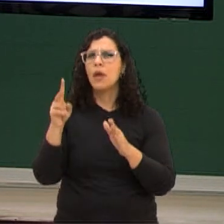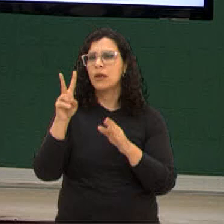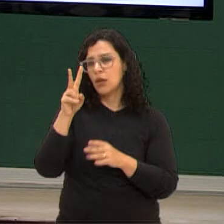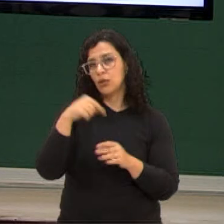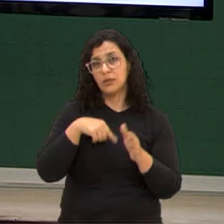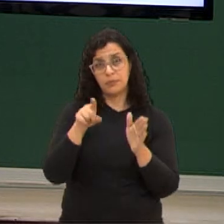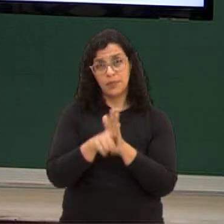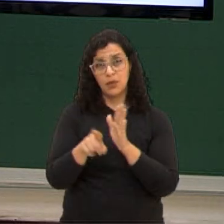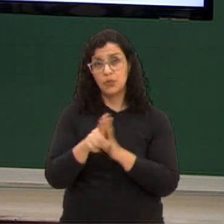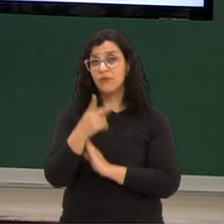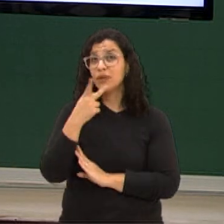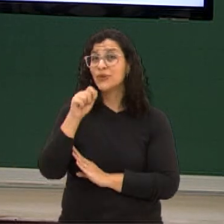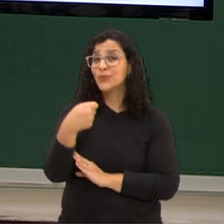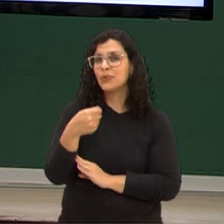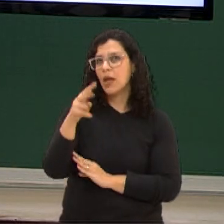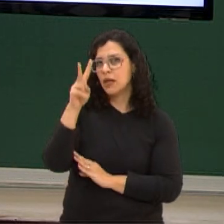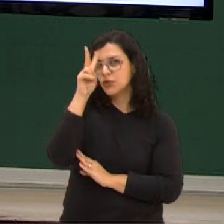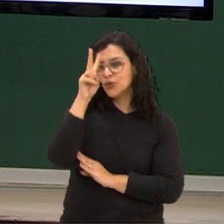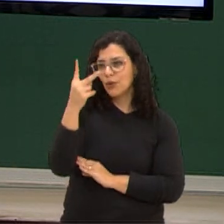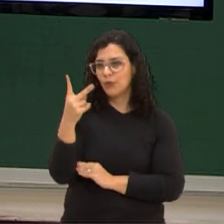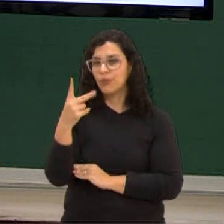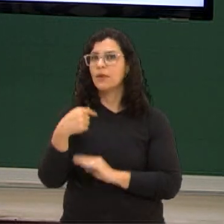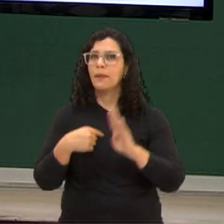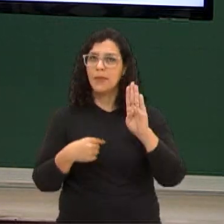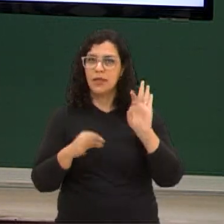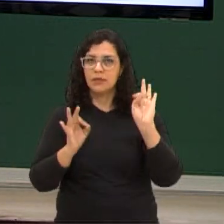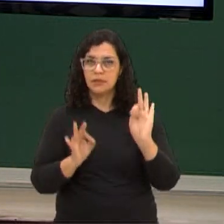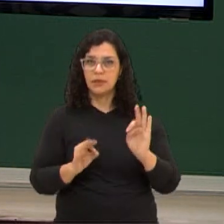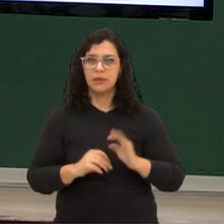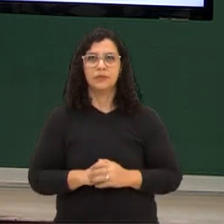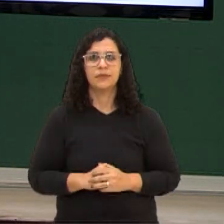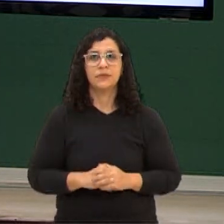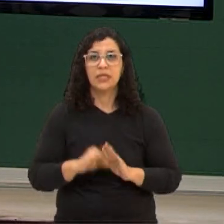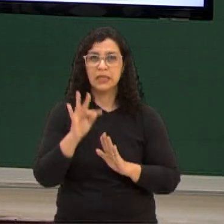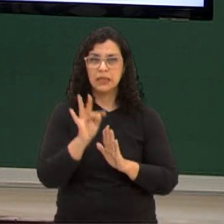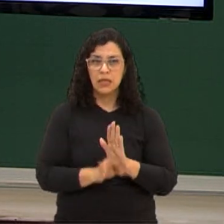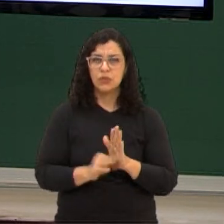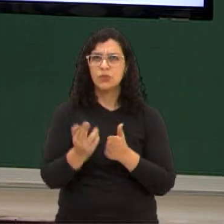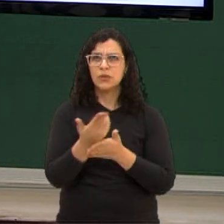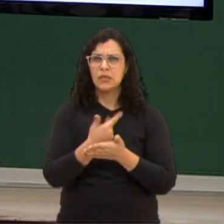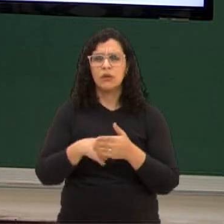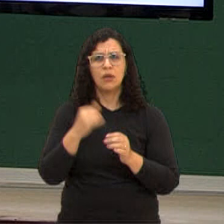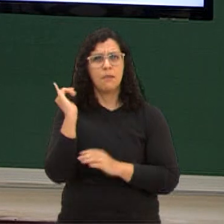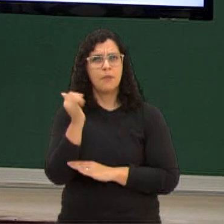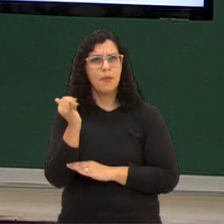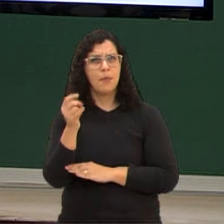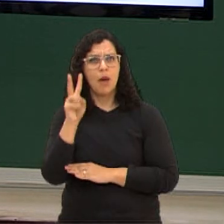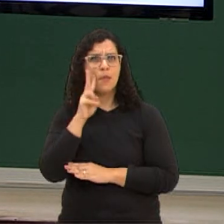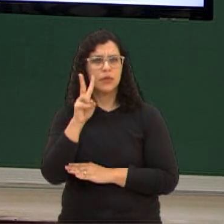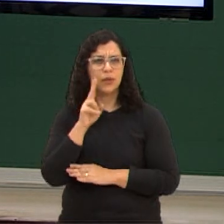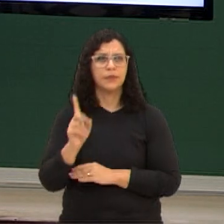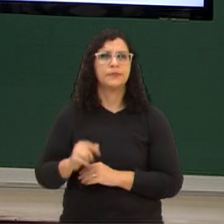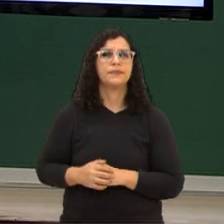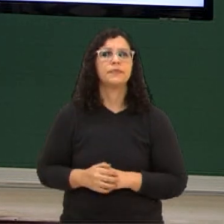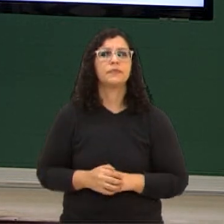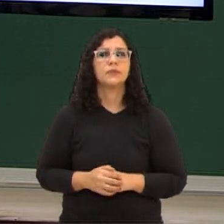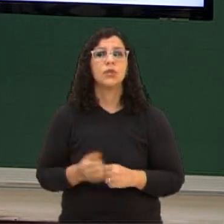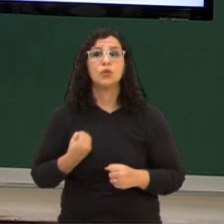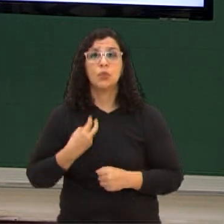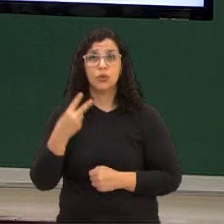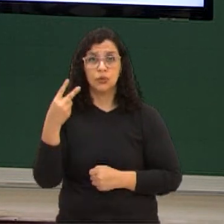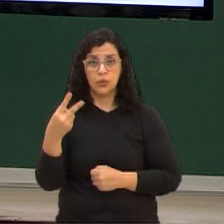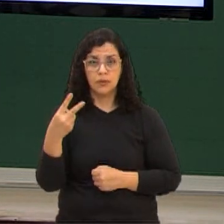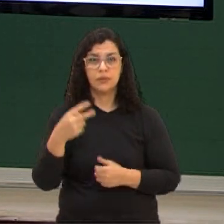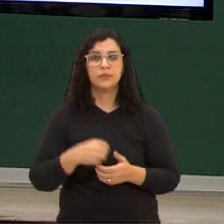nosso quiz, na nossa questão, a que se encaixou é a letra B. São textos com informações gráficas que narram um fato ou uma história.